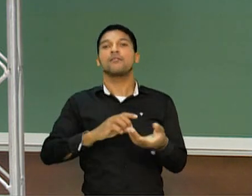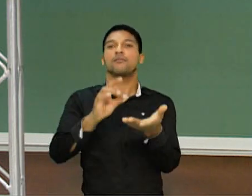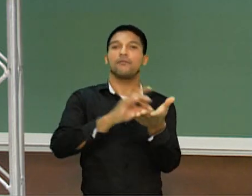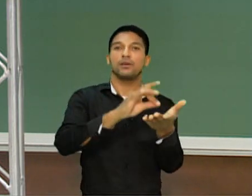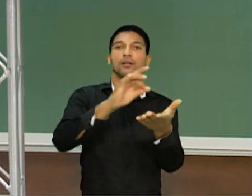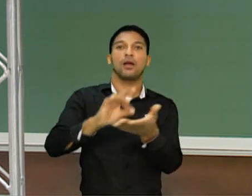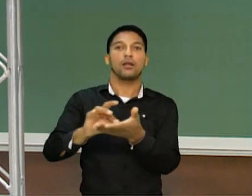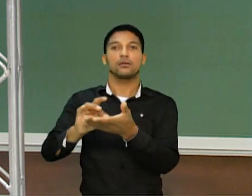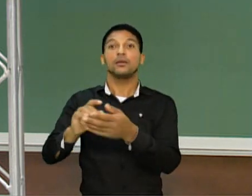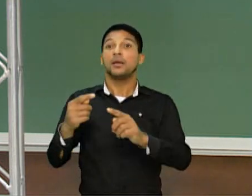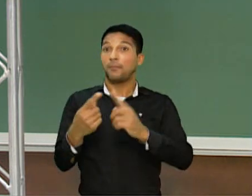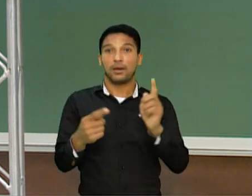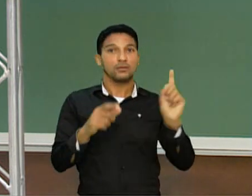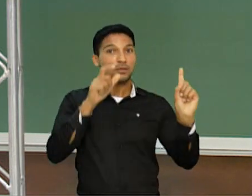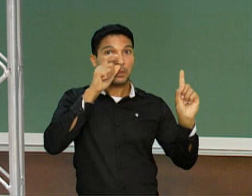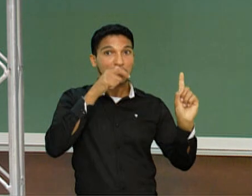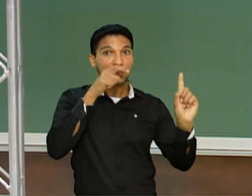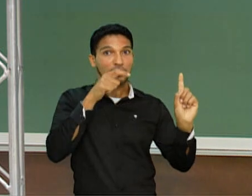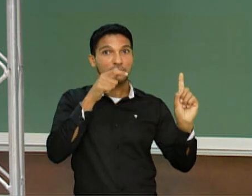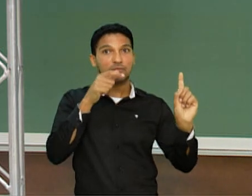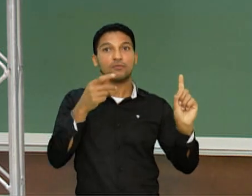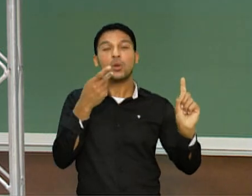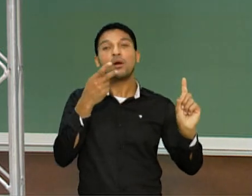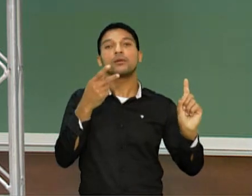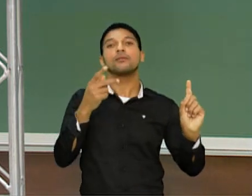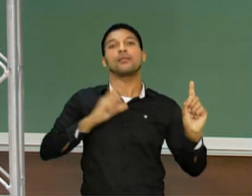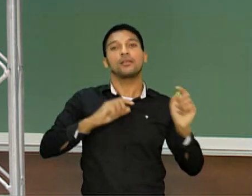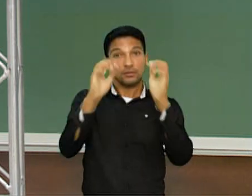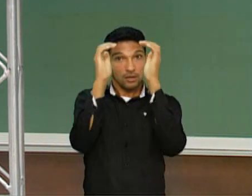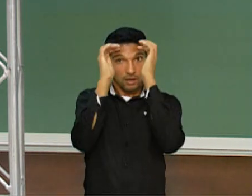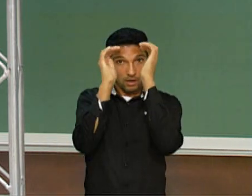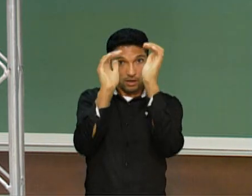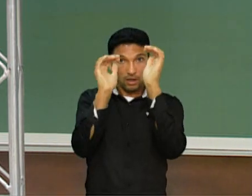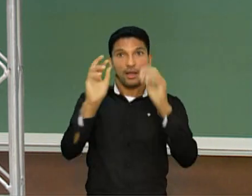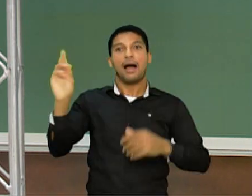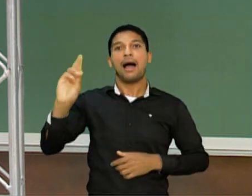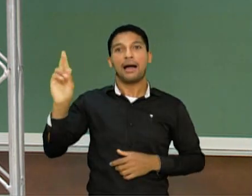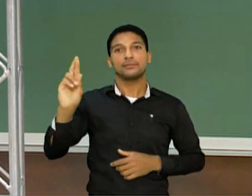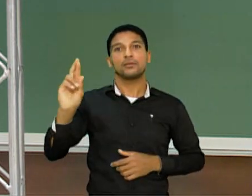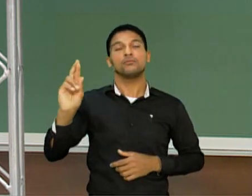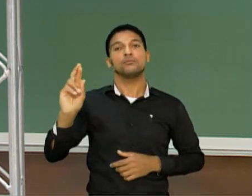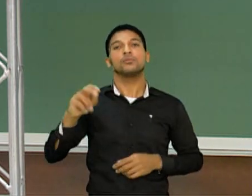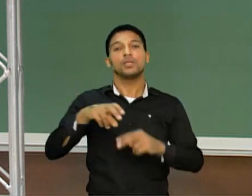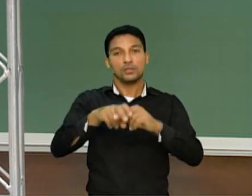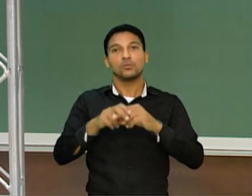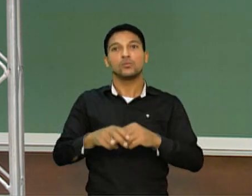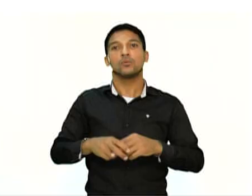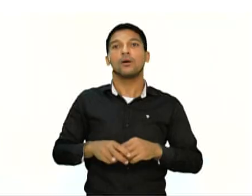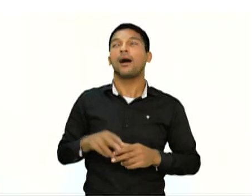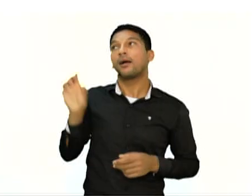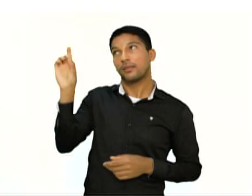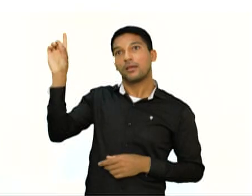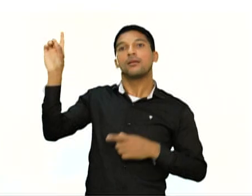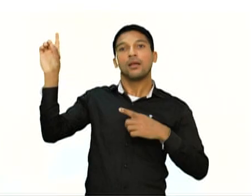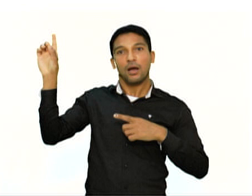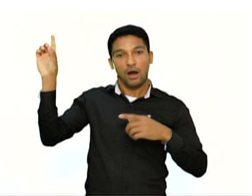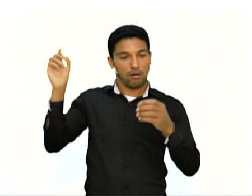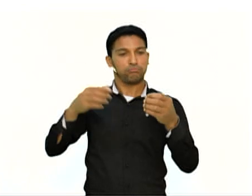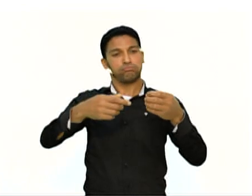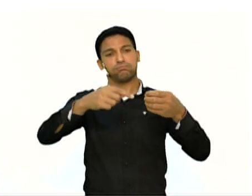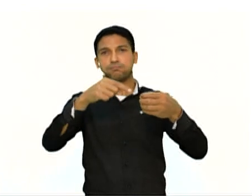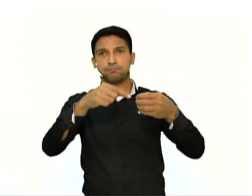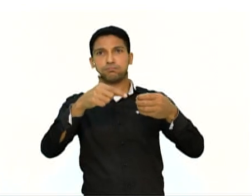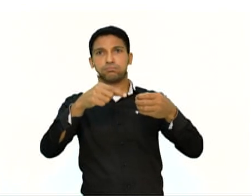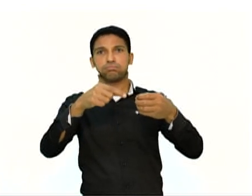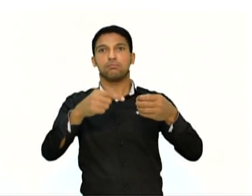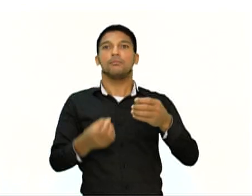da racionalidade humana, parte da razão. Então o que nós vimos hoje nessa aula? Vimos a res cogita